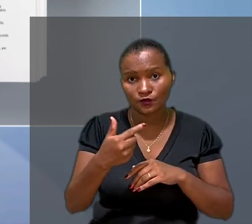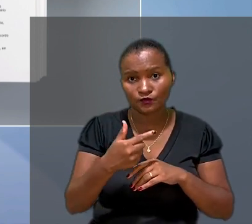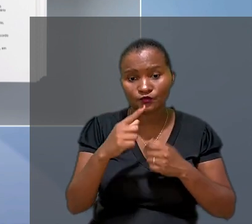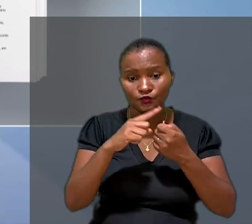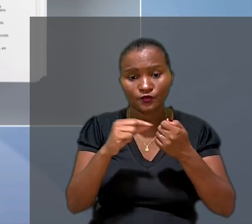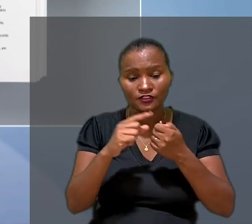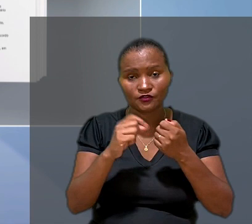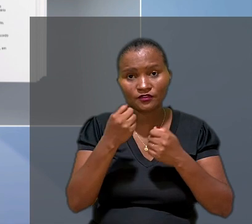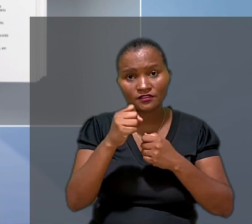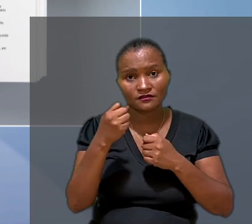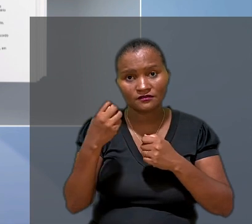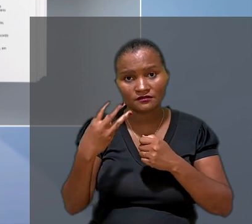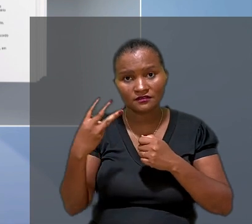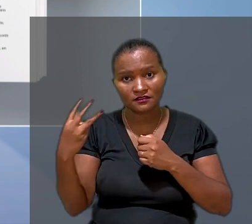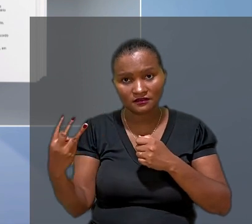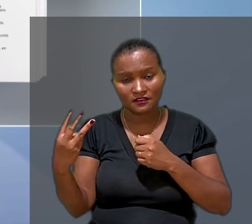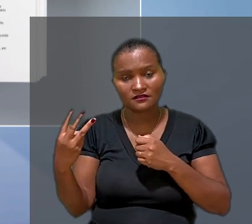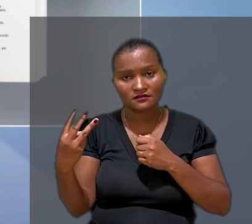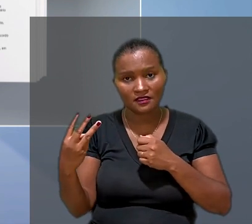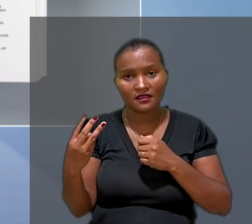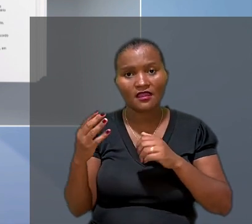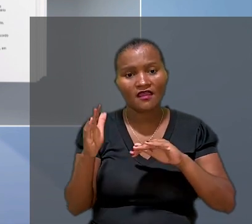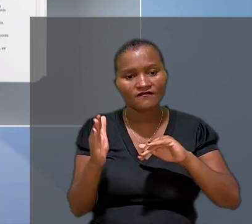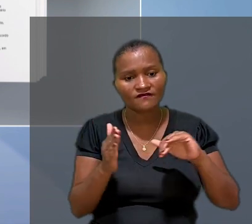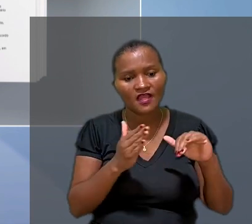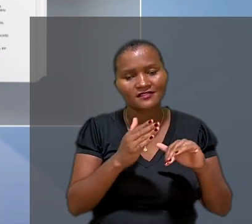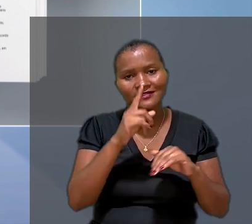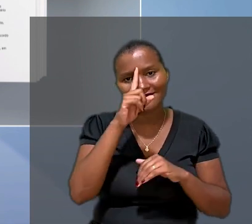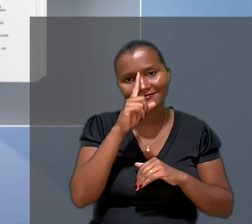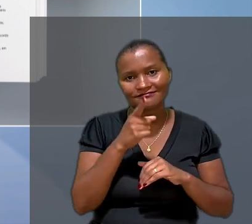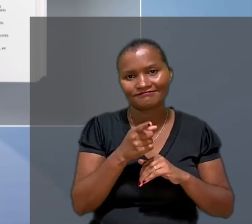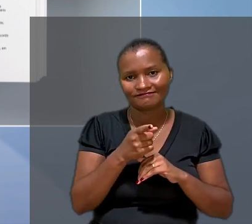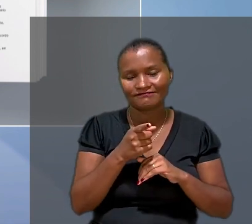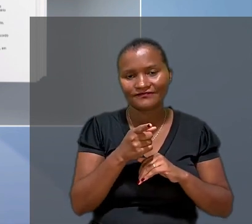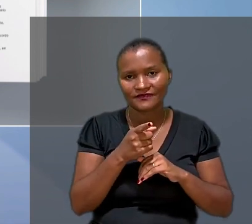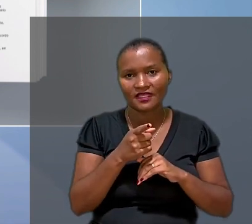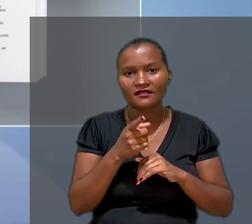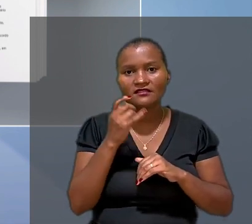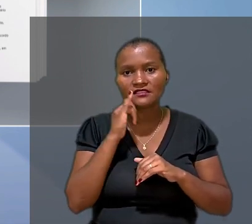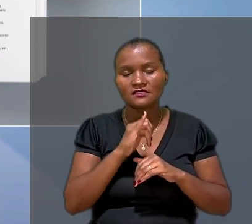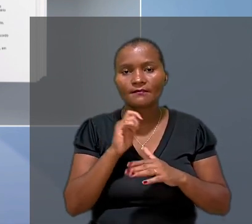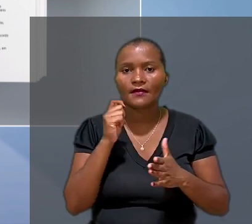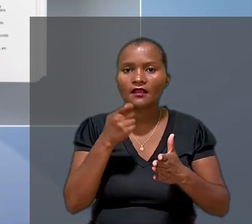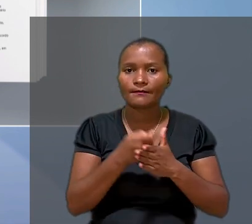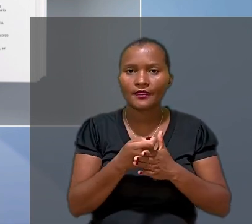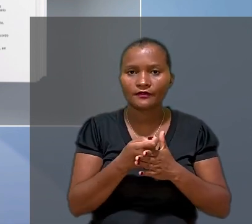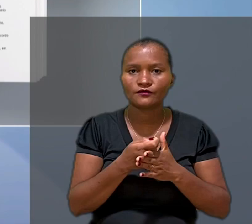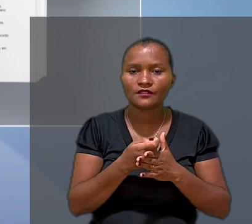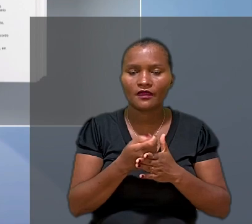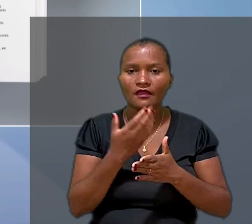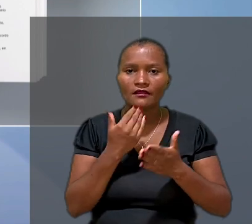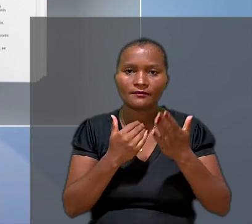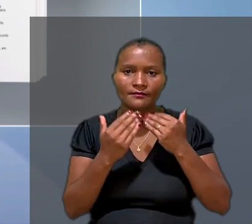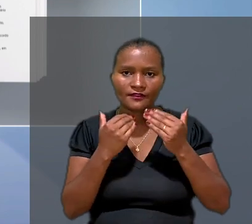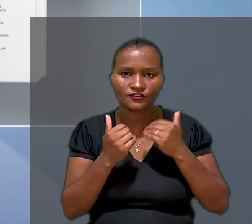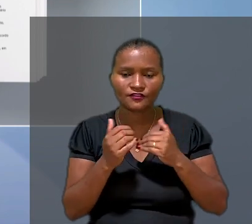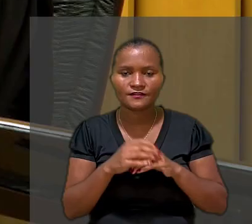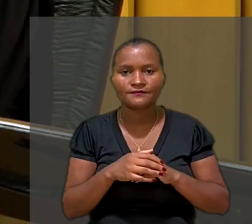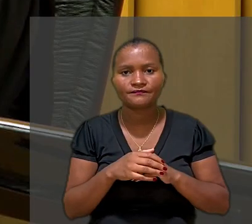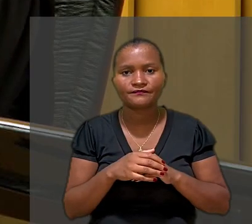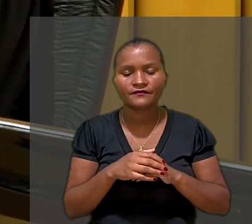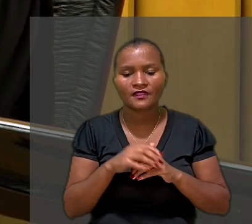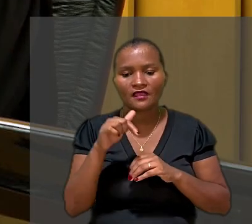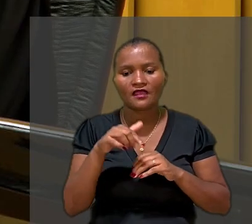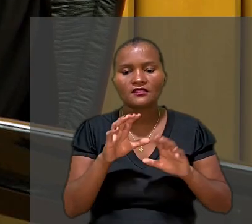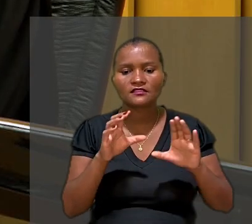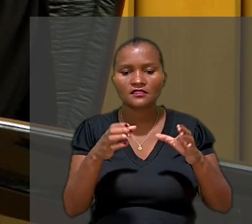artigo 833 do dispositivo afasta essa determinação em casos de pagamento de prestação alimentícia.